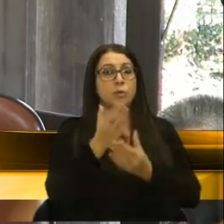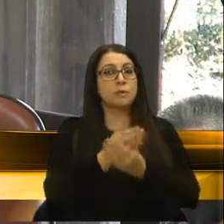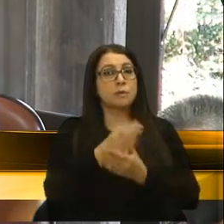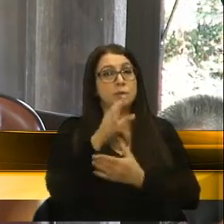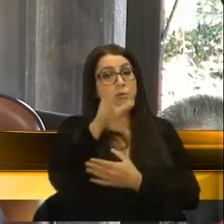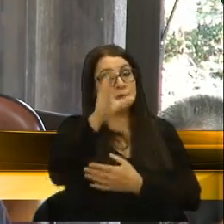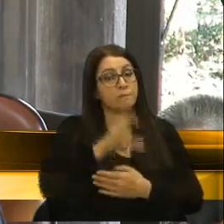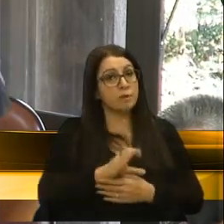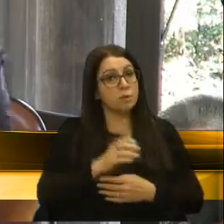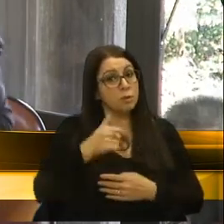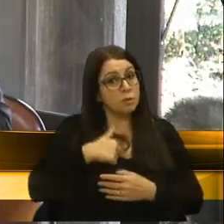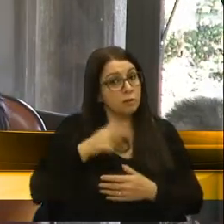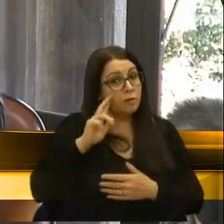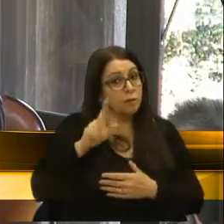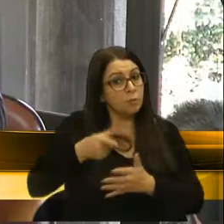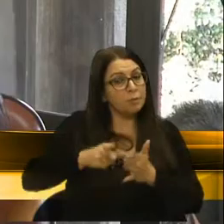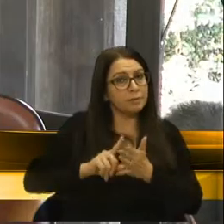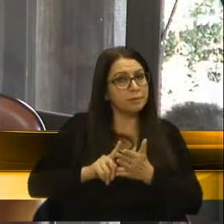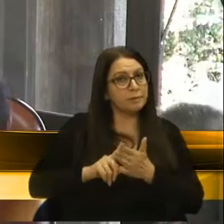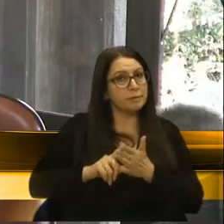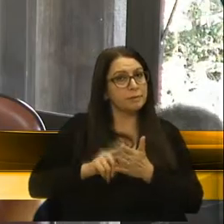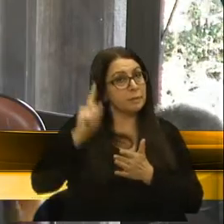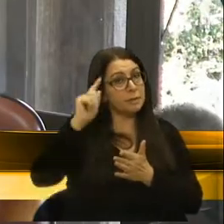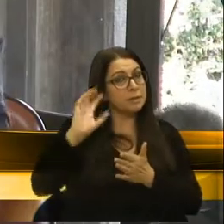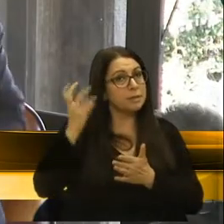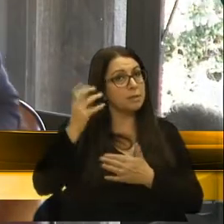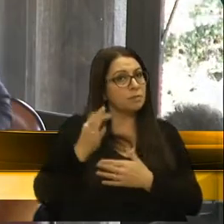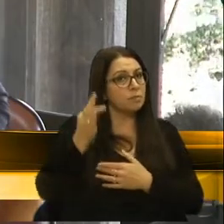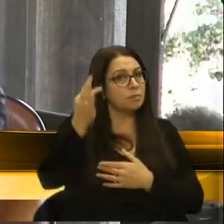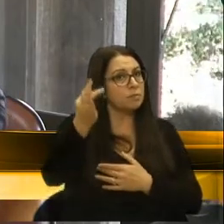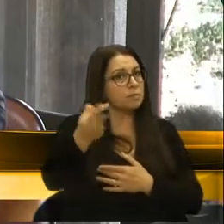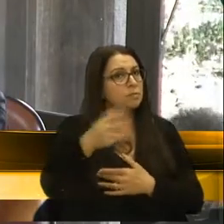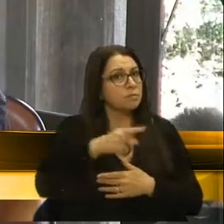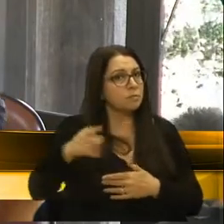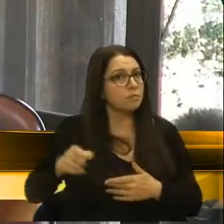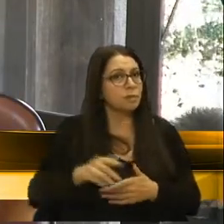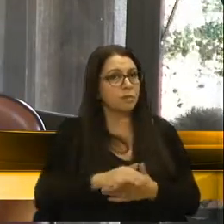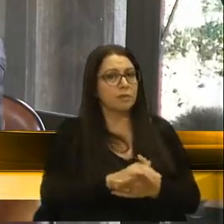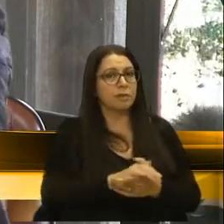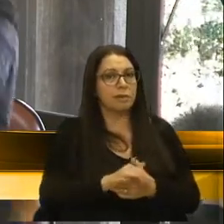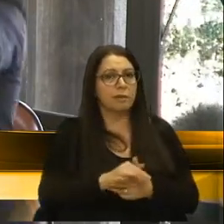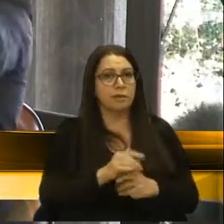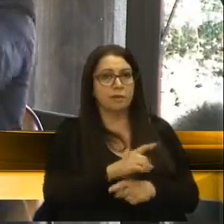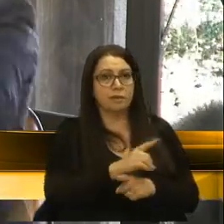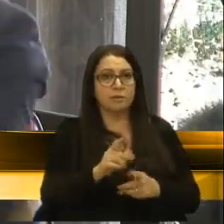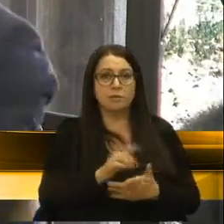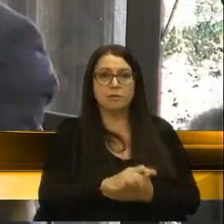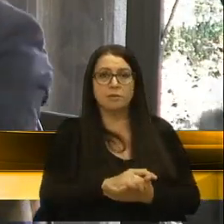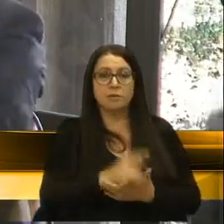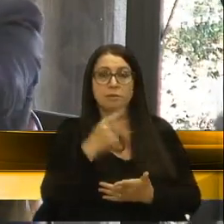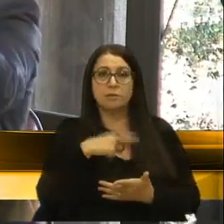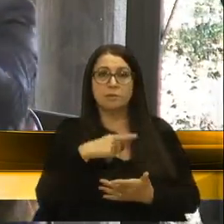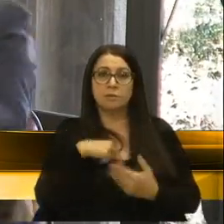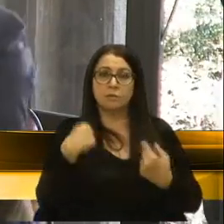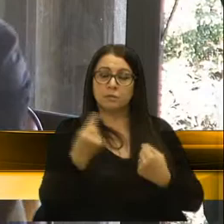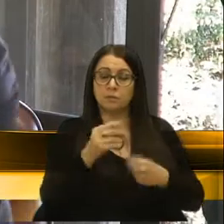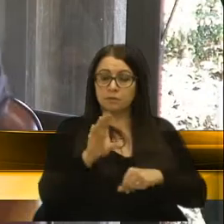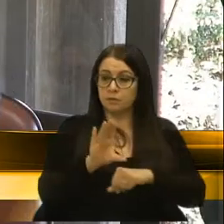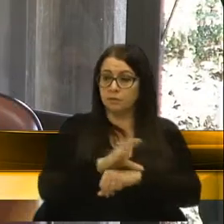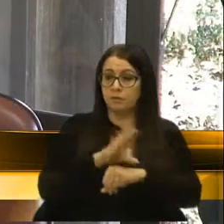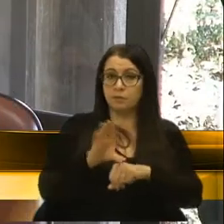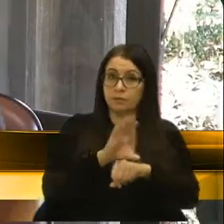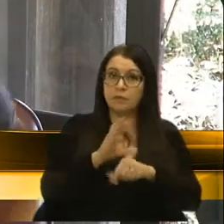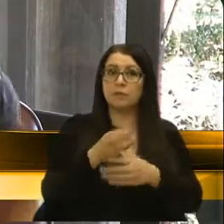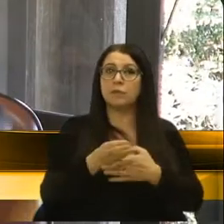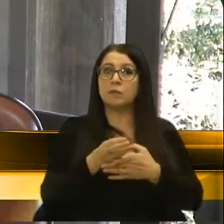Então, eu estou antevendo a decisão lá na frente. Se nós temos a legalidade, a